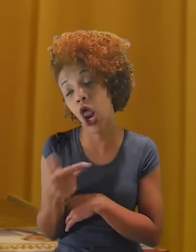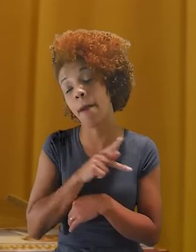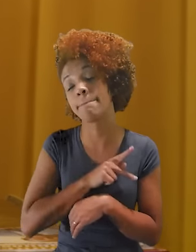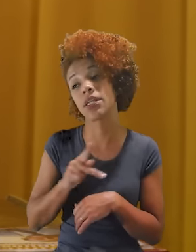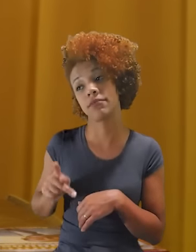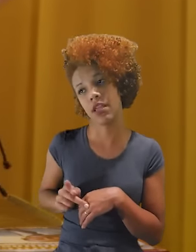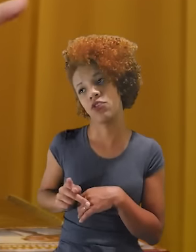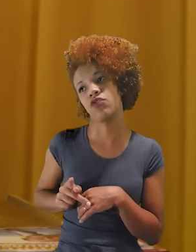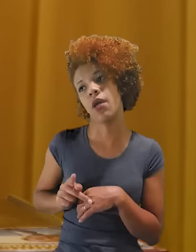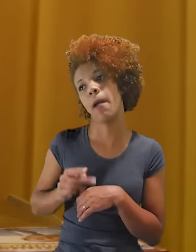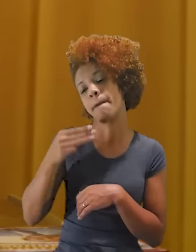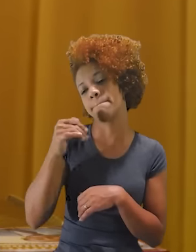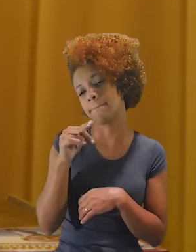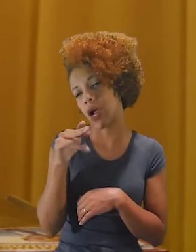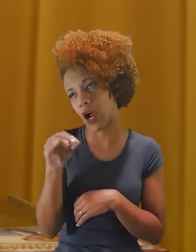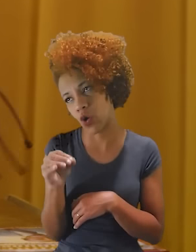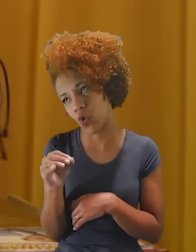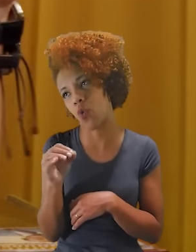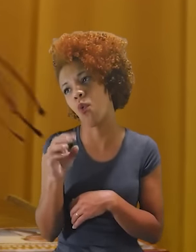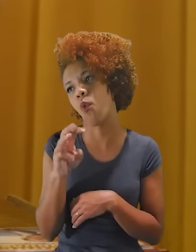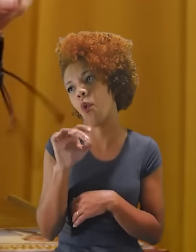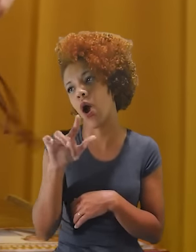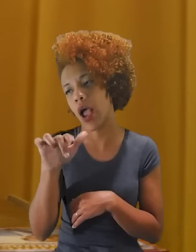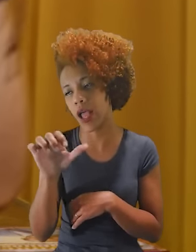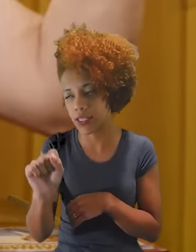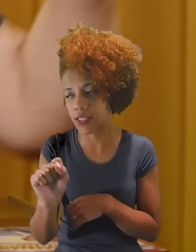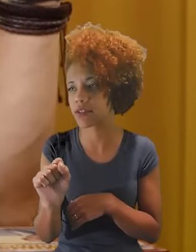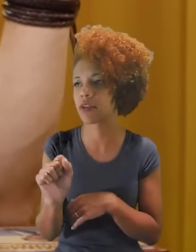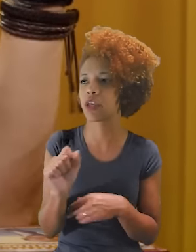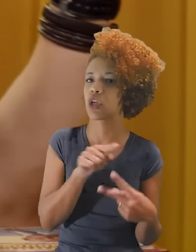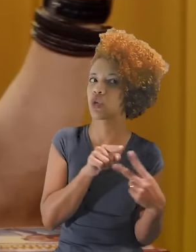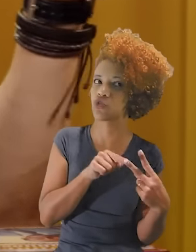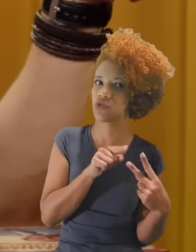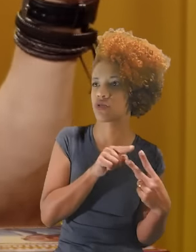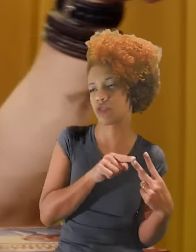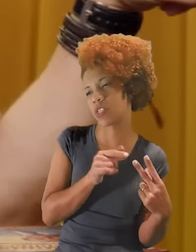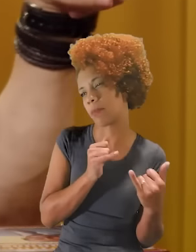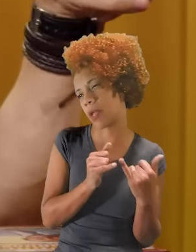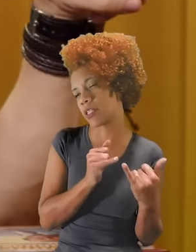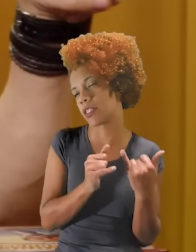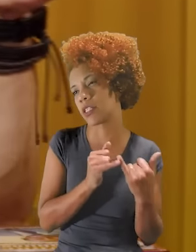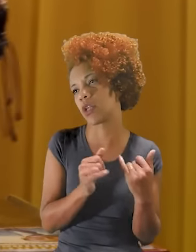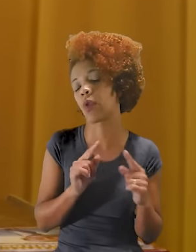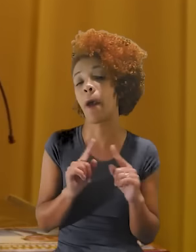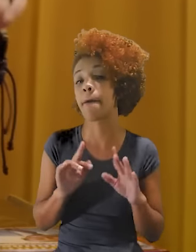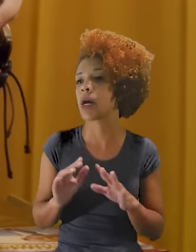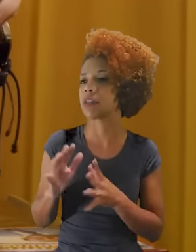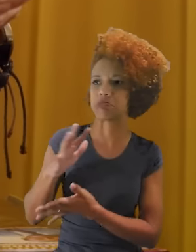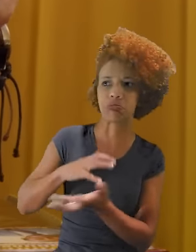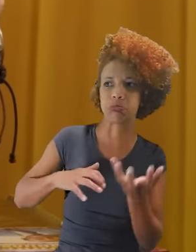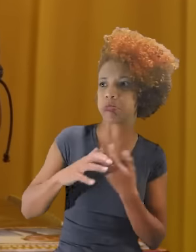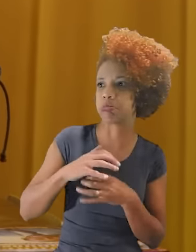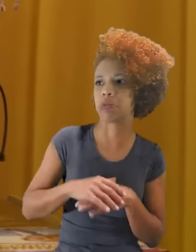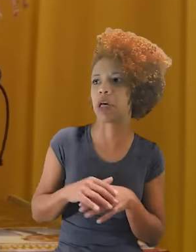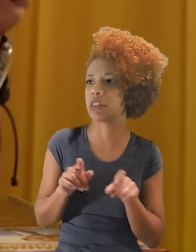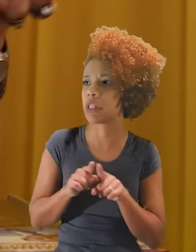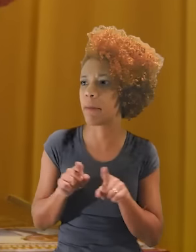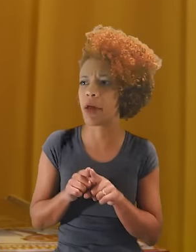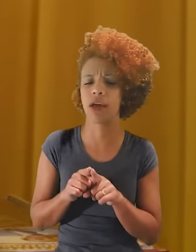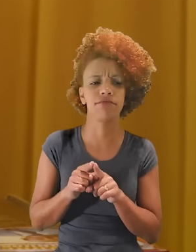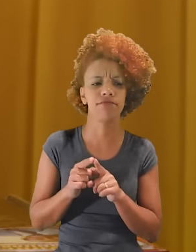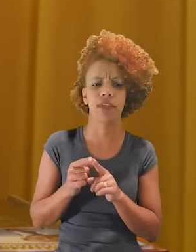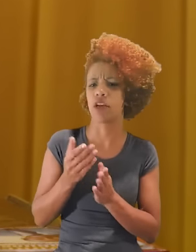que a Disney teve, entendeu? Melhor, é o Michael Eisner e o Frank Wells, que eram os dois, era meio Disney e Roy Disney, era quase a mesma coisa. E esses caras revolucionaram, tanto que os parques